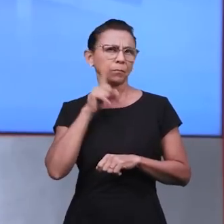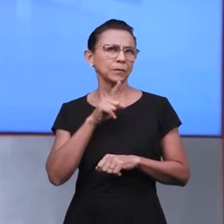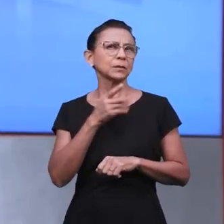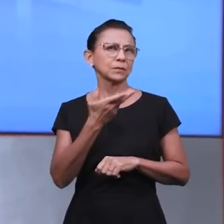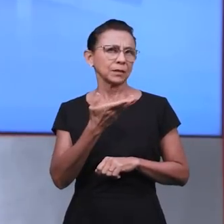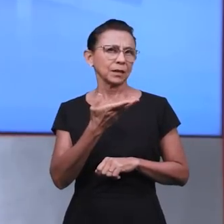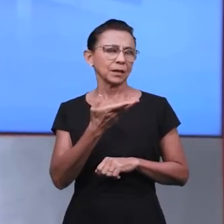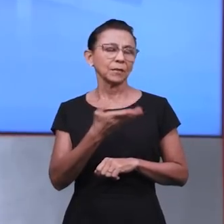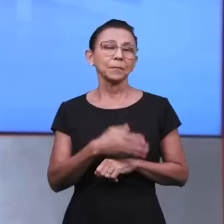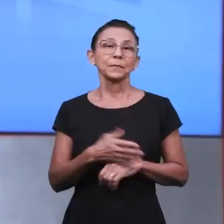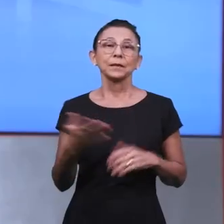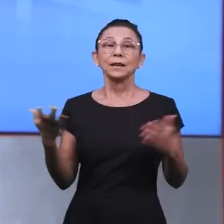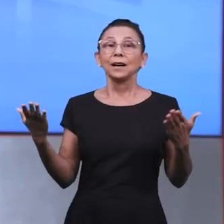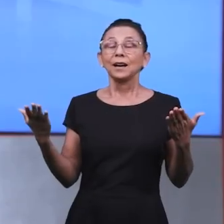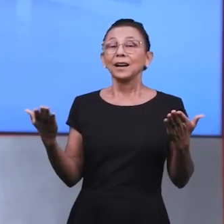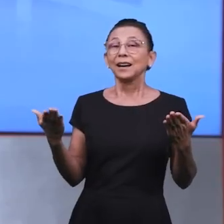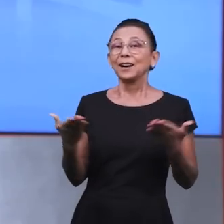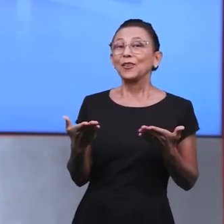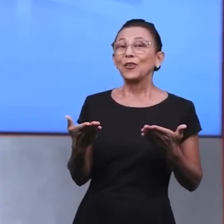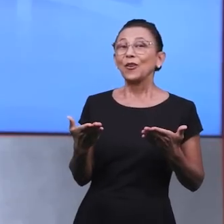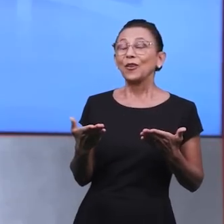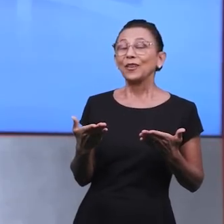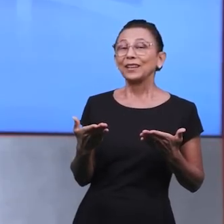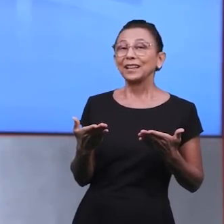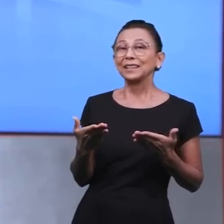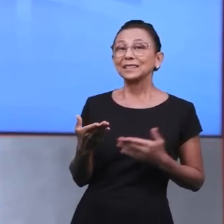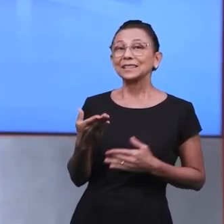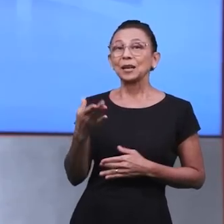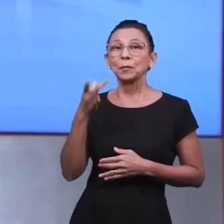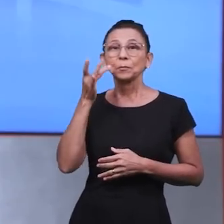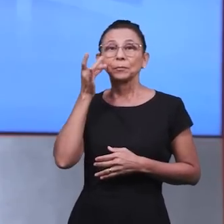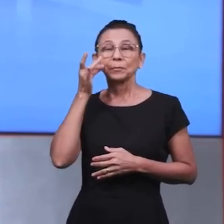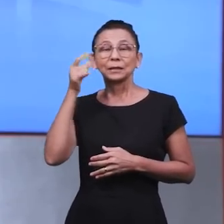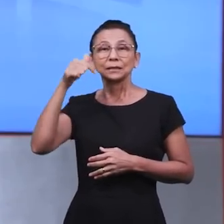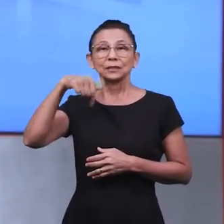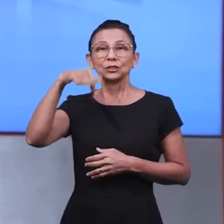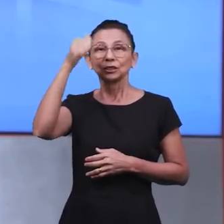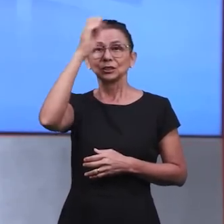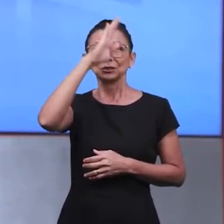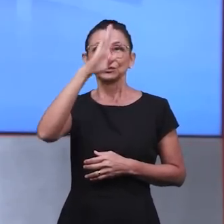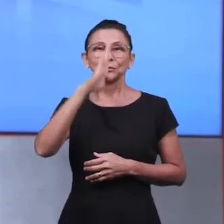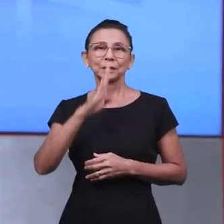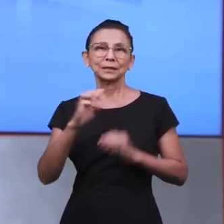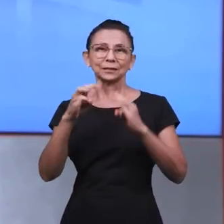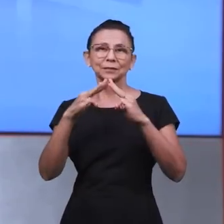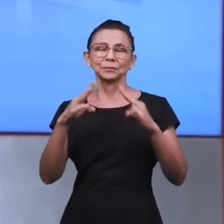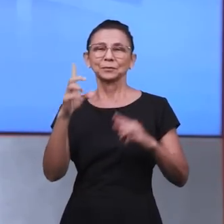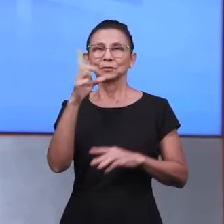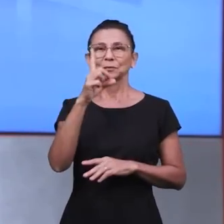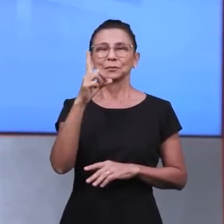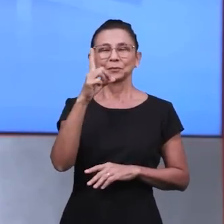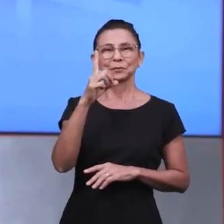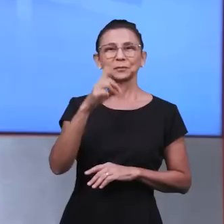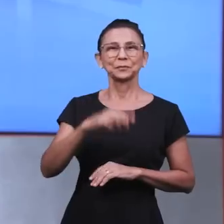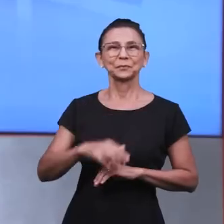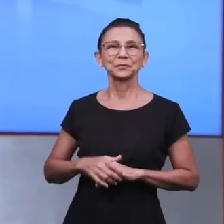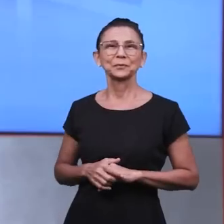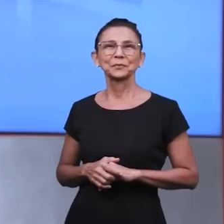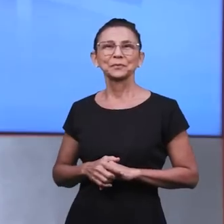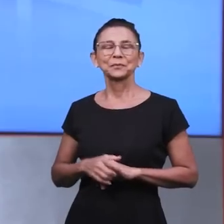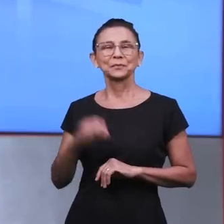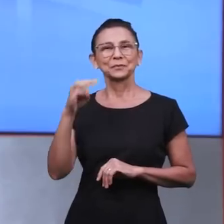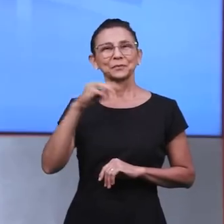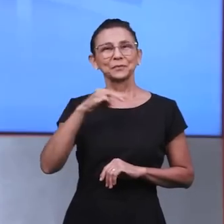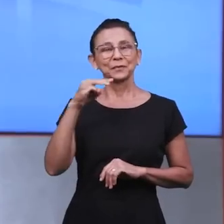mas dessa vez a nossa irmã Isabela, ela veio com a sua família e participou do Unidos em Família em Domingos Martins, no estado do